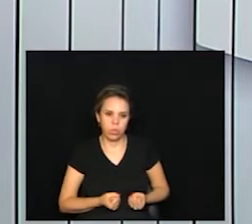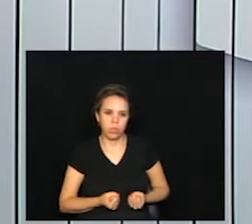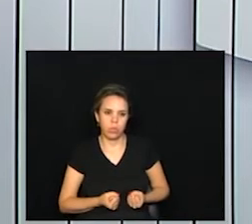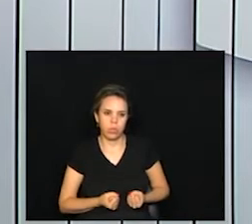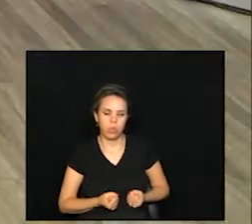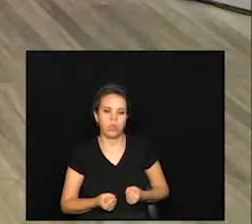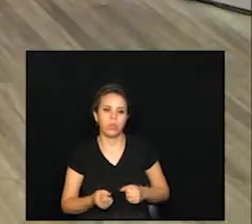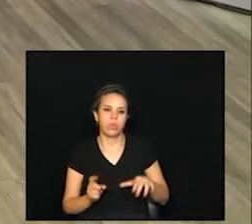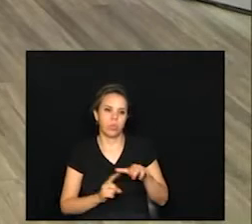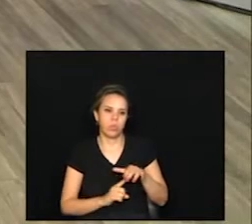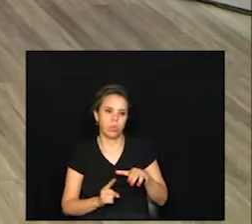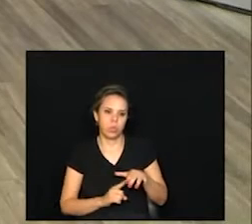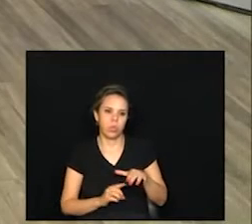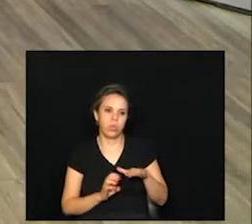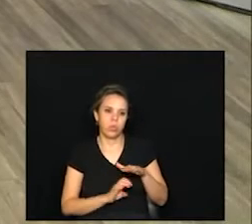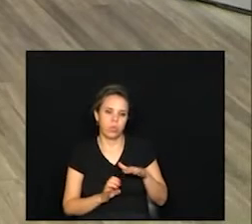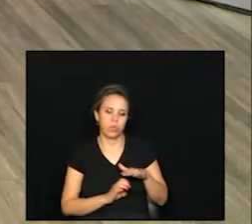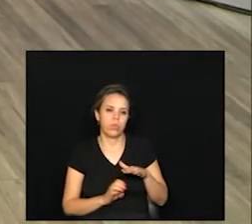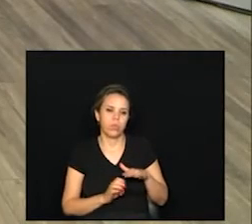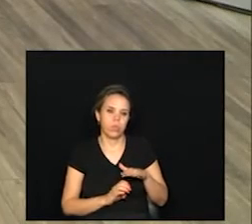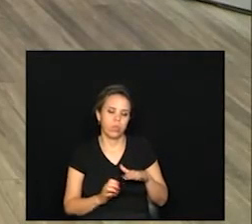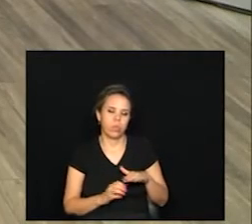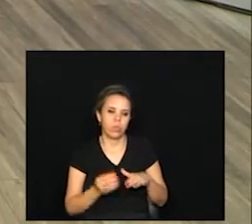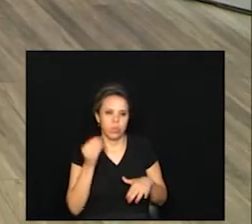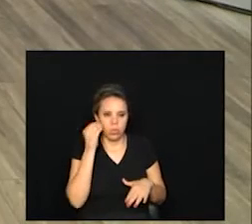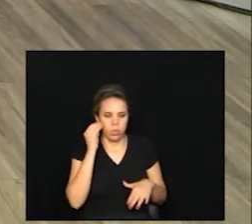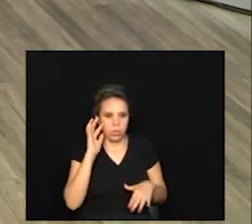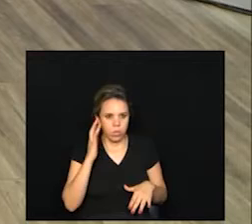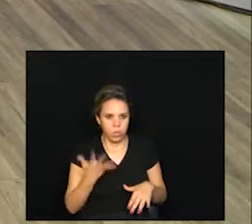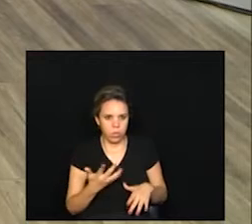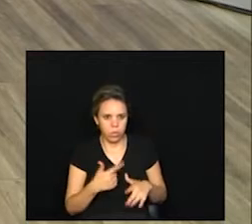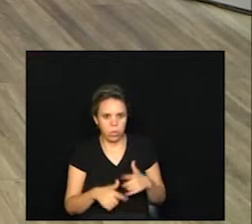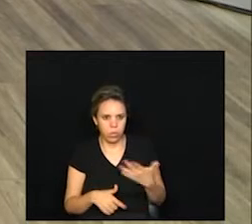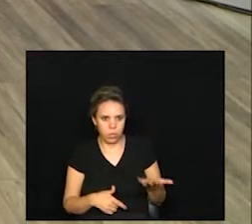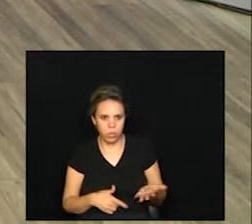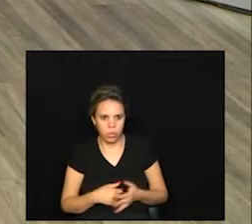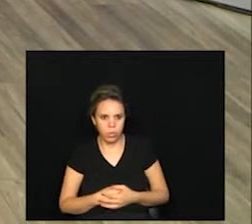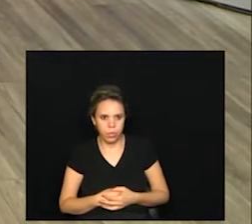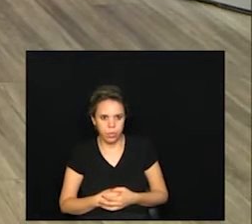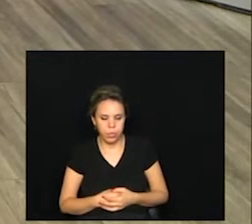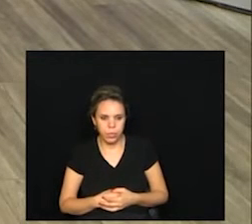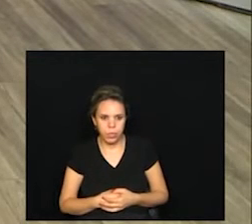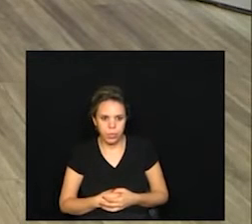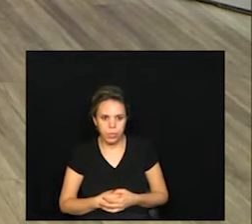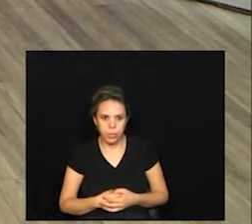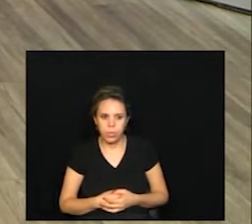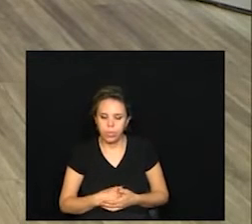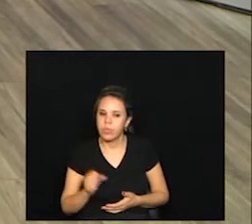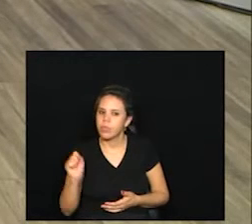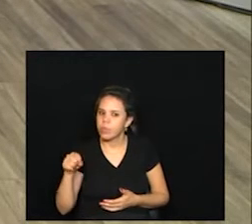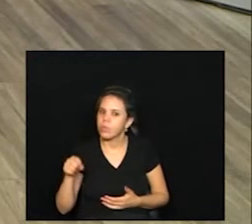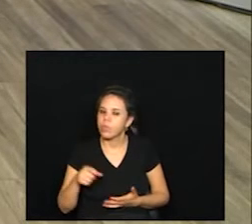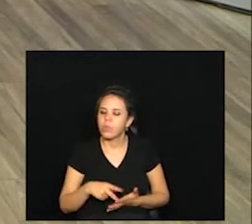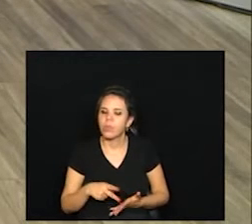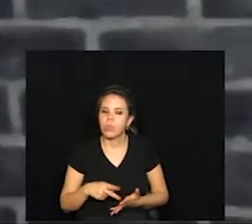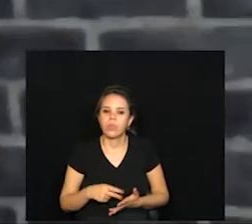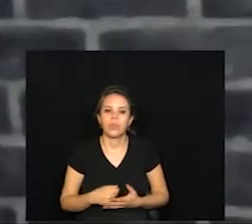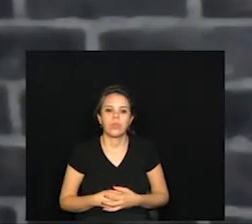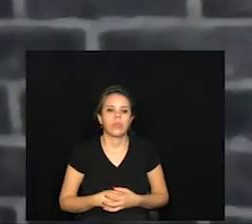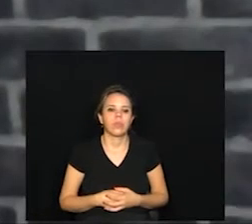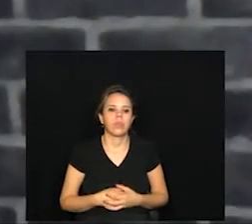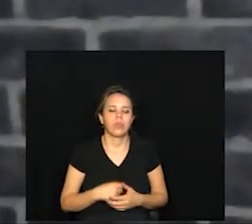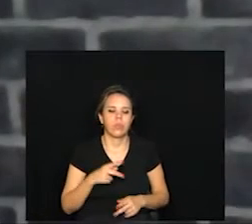para o consumidor quanto para as empresas para tentar resolver essa situação também. Sim.